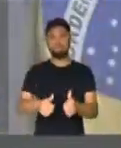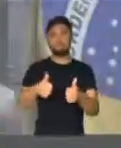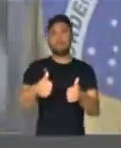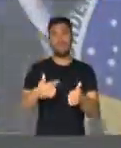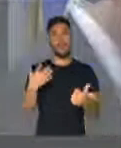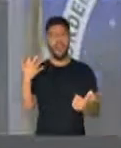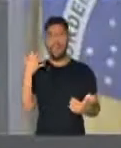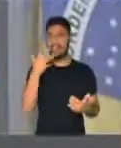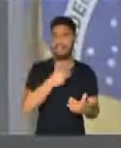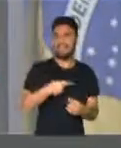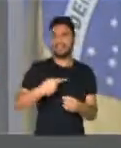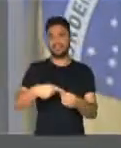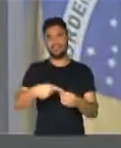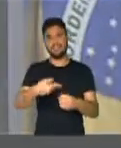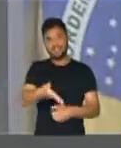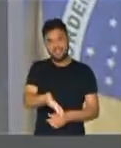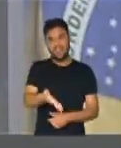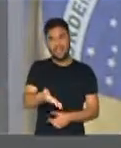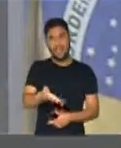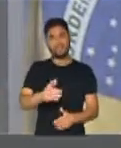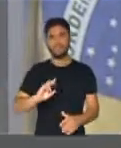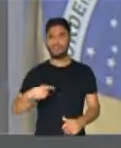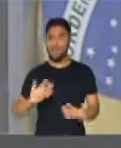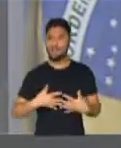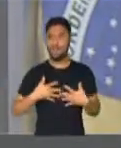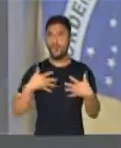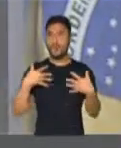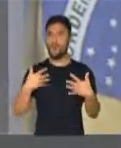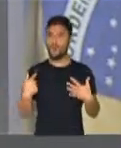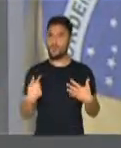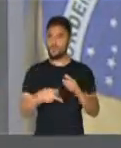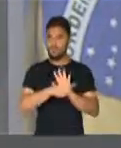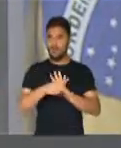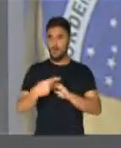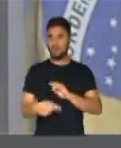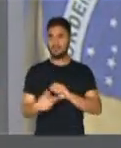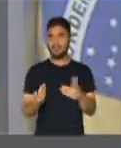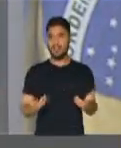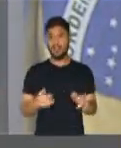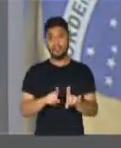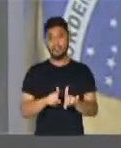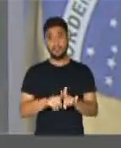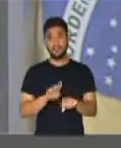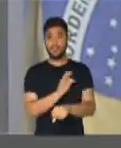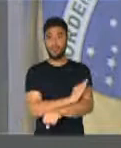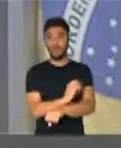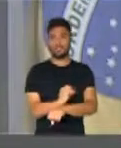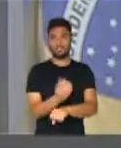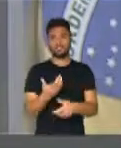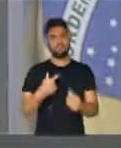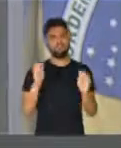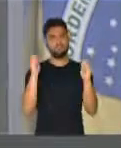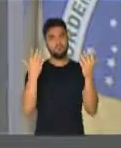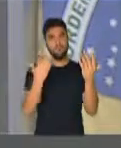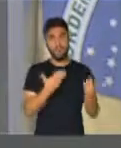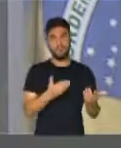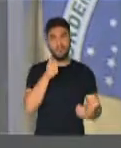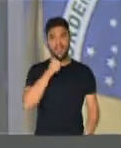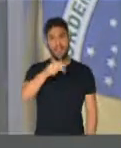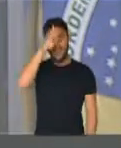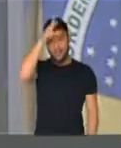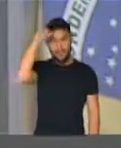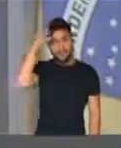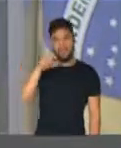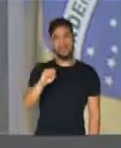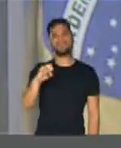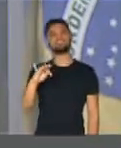capital uma cidade linda, orgulho para todos nós palmenses e para todos nós tocantinenses. Então, parabéns à prefeita